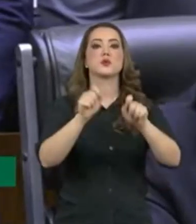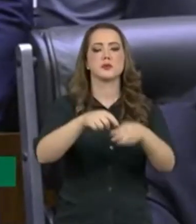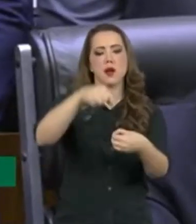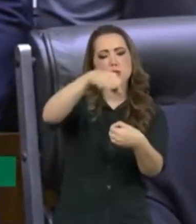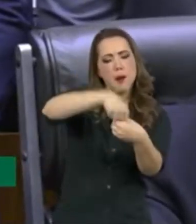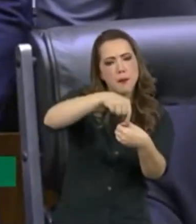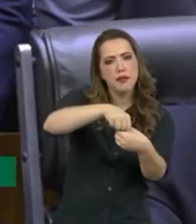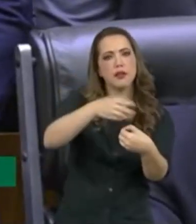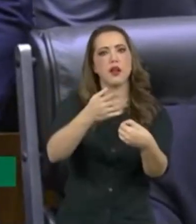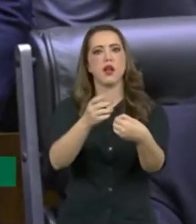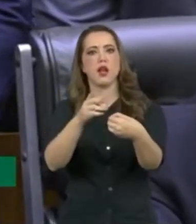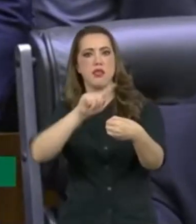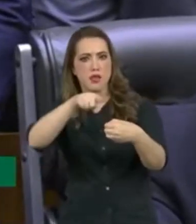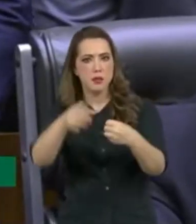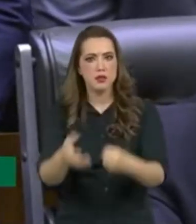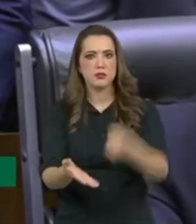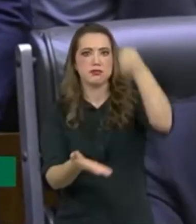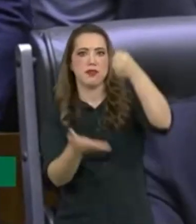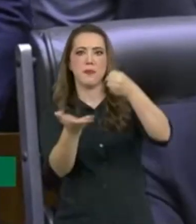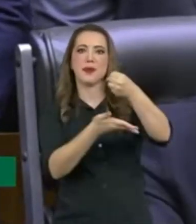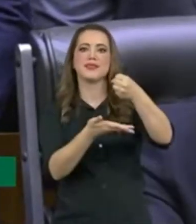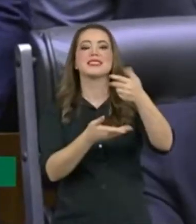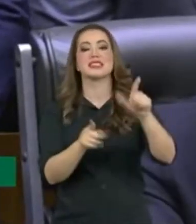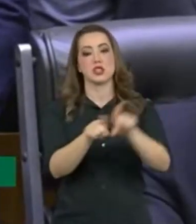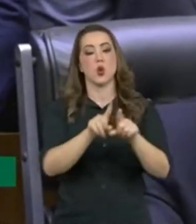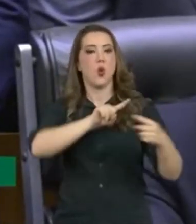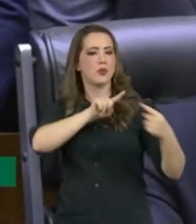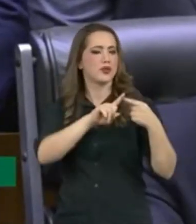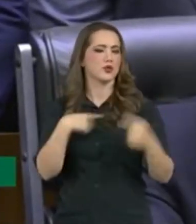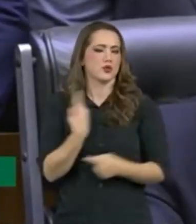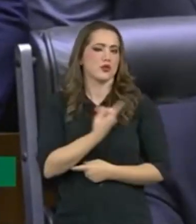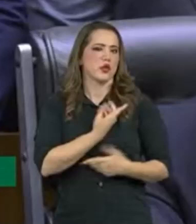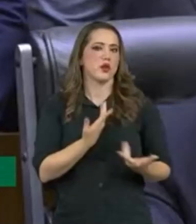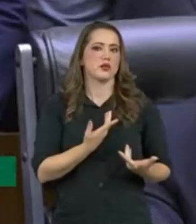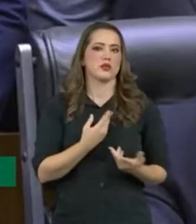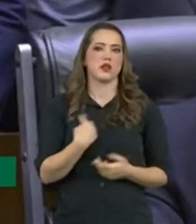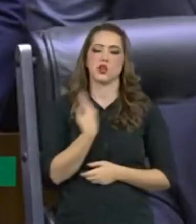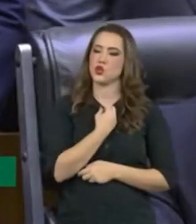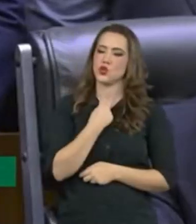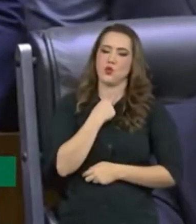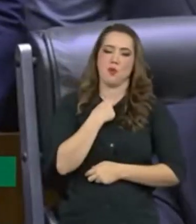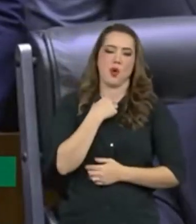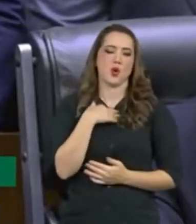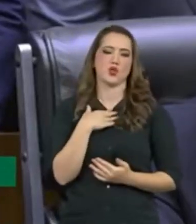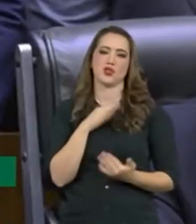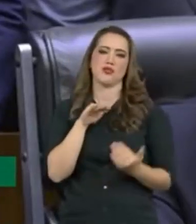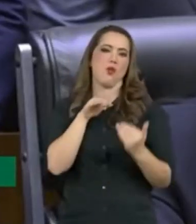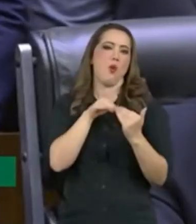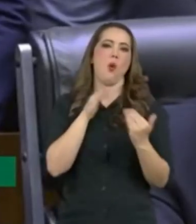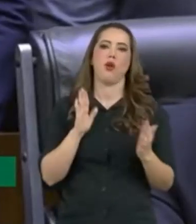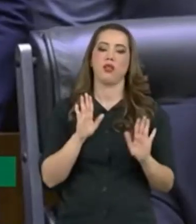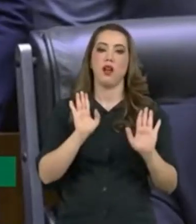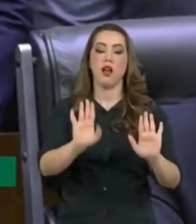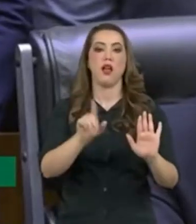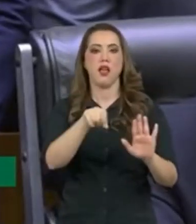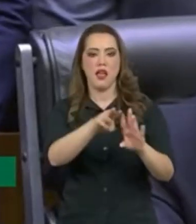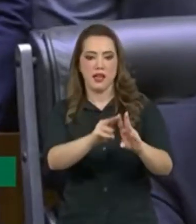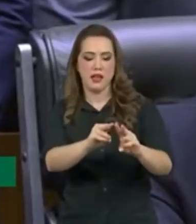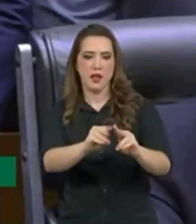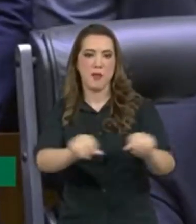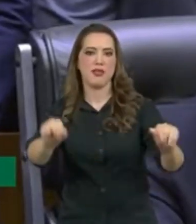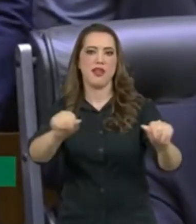colher continuará sendo o nosso objetivo. O que não podemos admitir é que seja uma terra sem